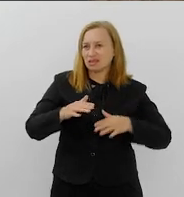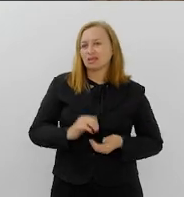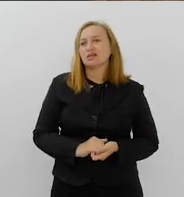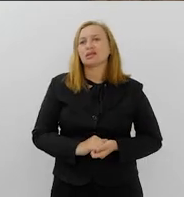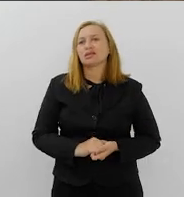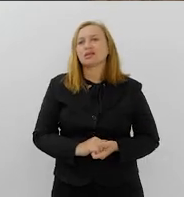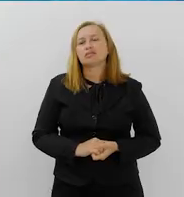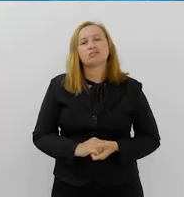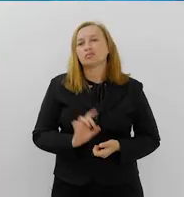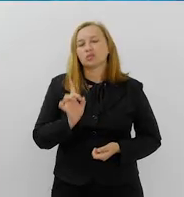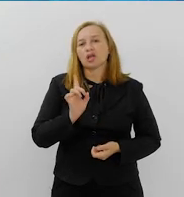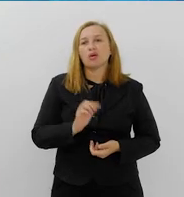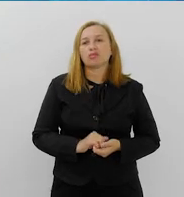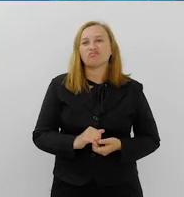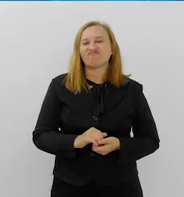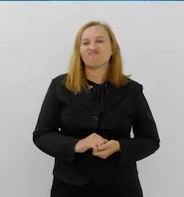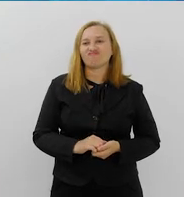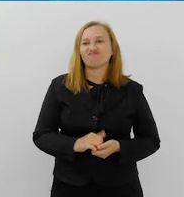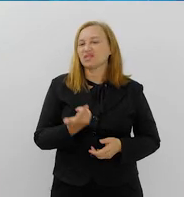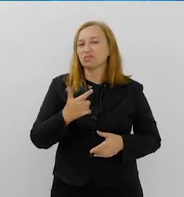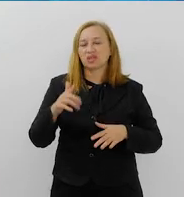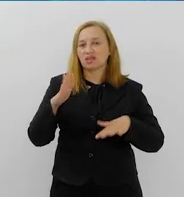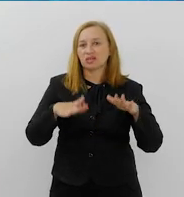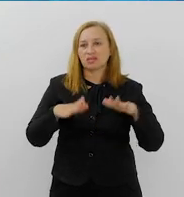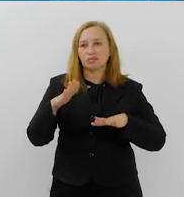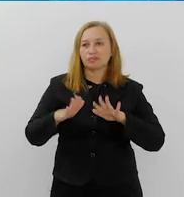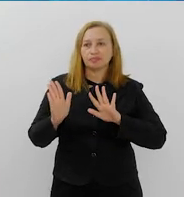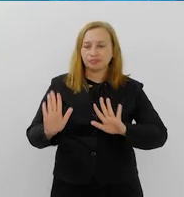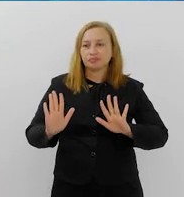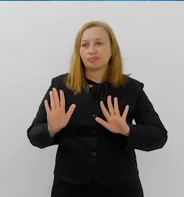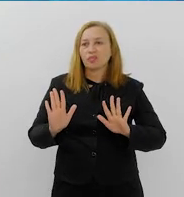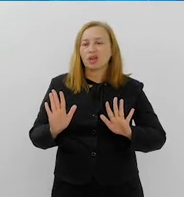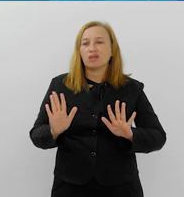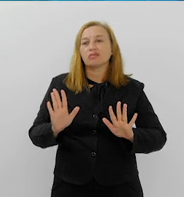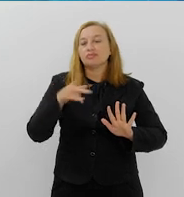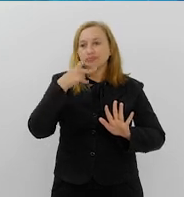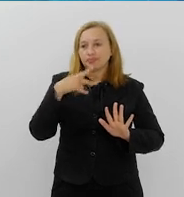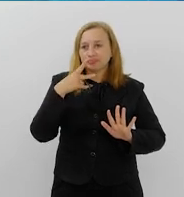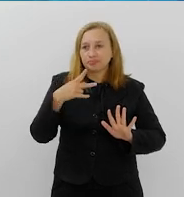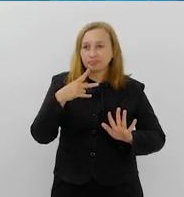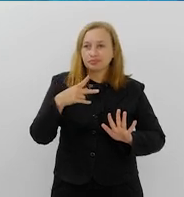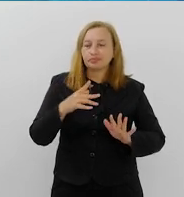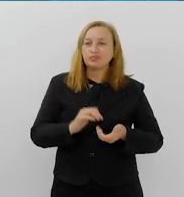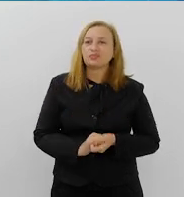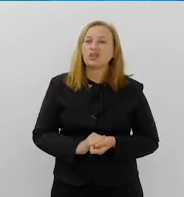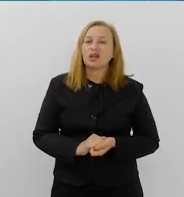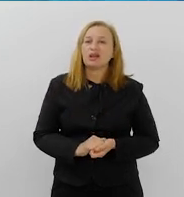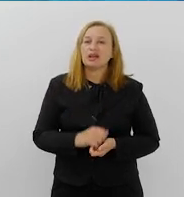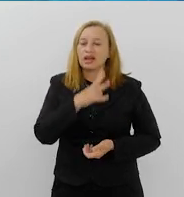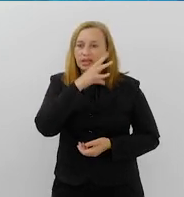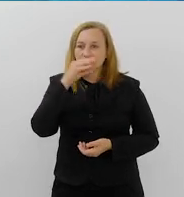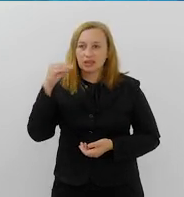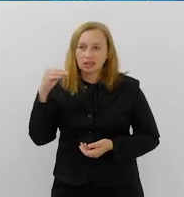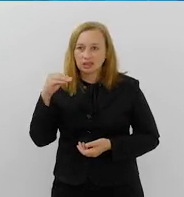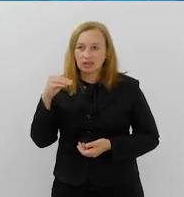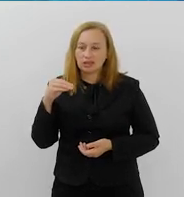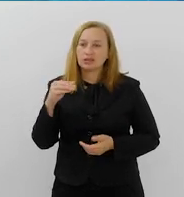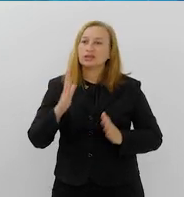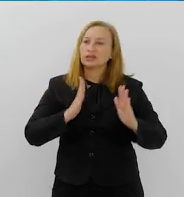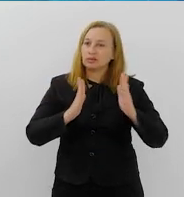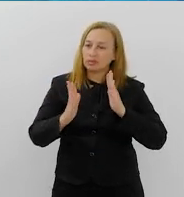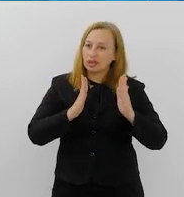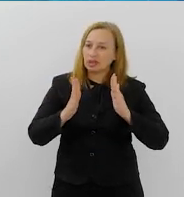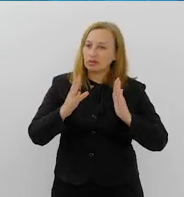disso? Não, independente. Assim, tem, vamos falar, falamos aqui muito dos adolescentes, né, pela essa